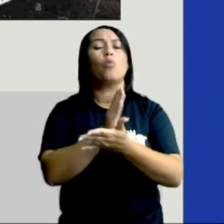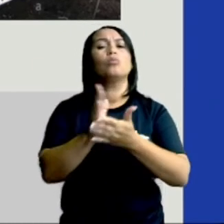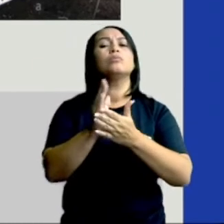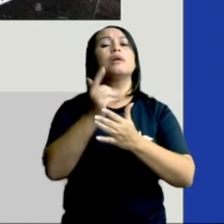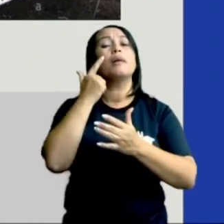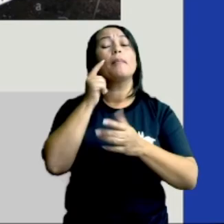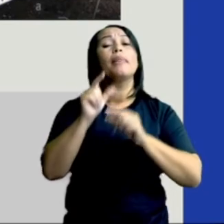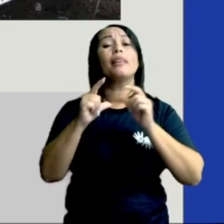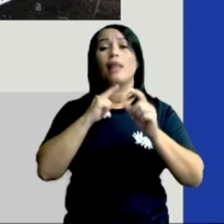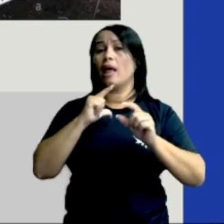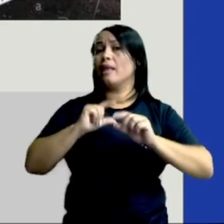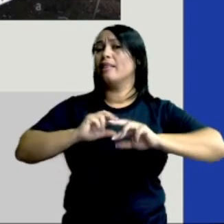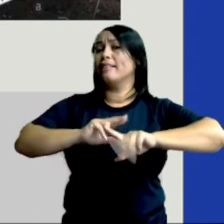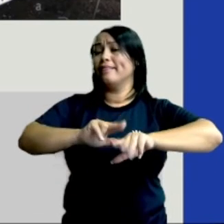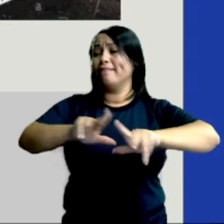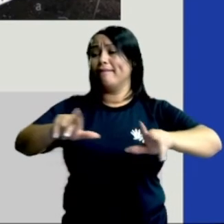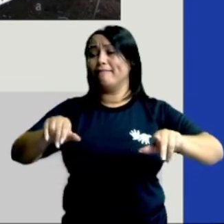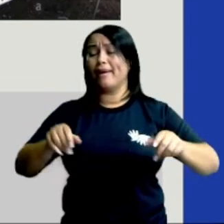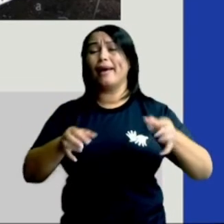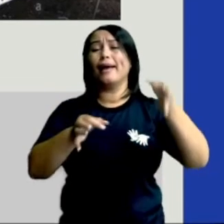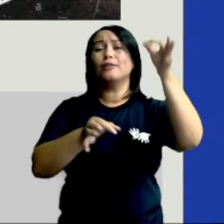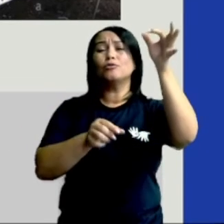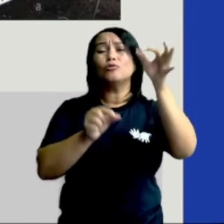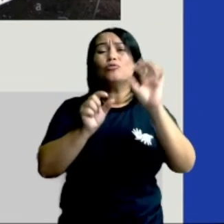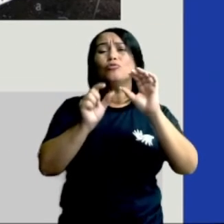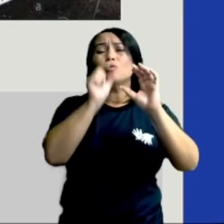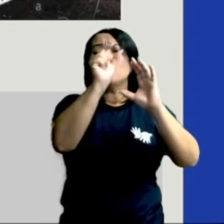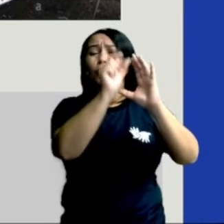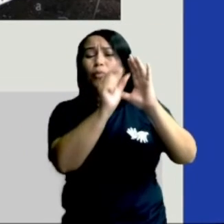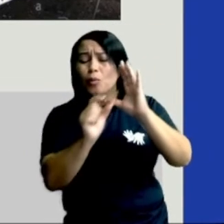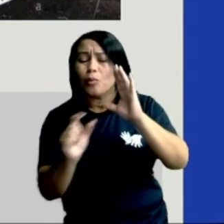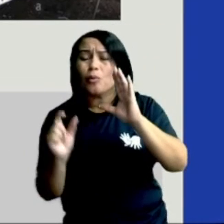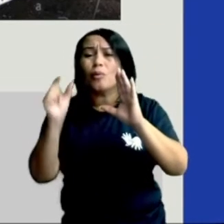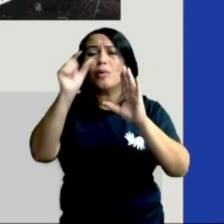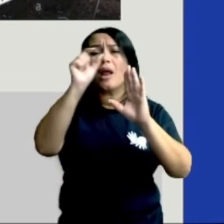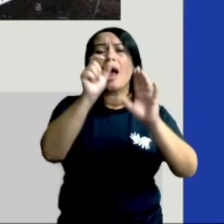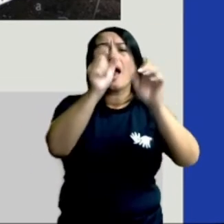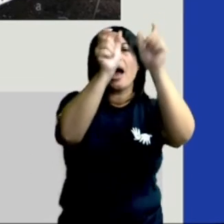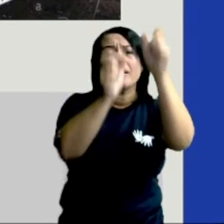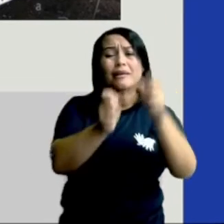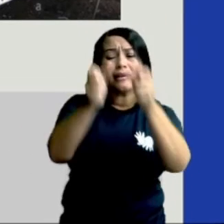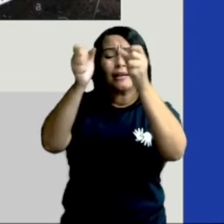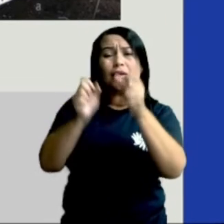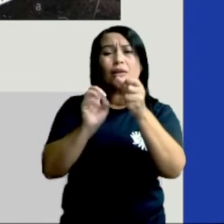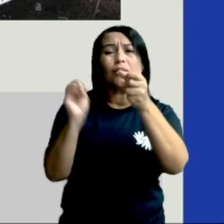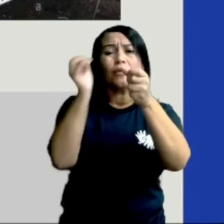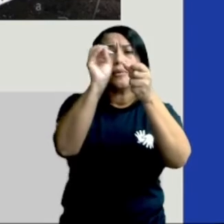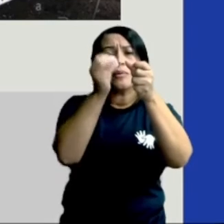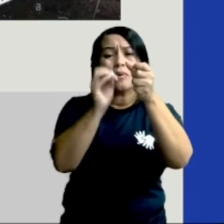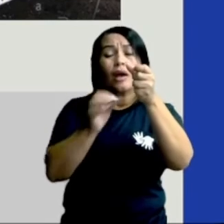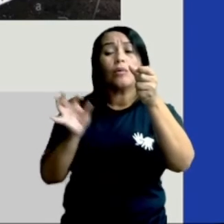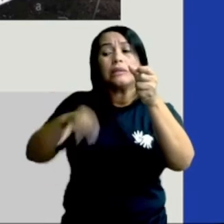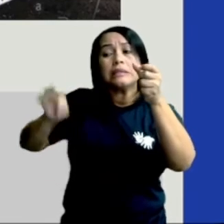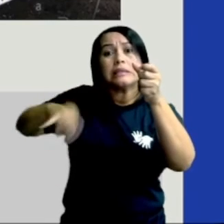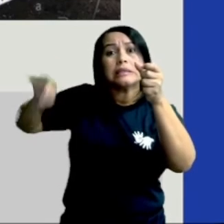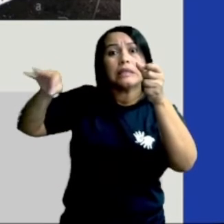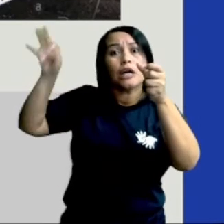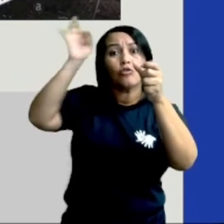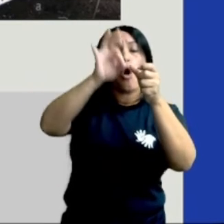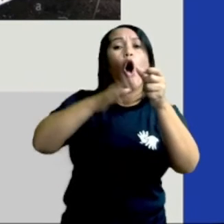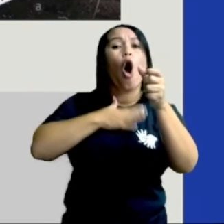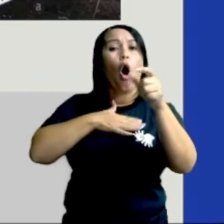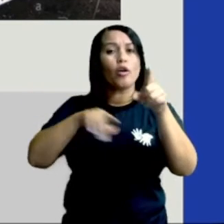socado, que possuem diversas frestas, diversos buraquinhos na sua parede. Então, o inseto gosta de entrar nesses buraquinhos, gosta de ficar